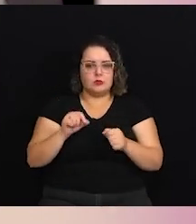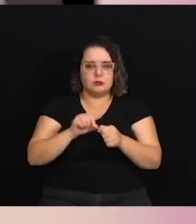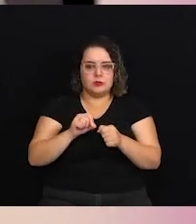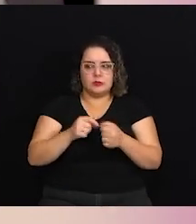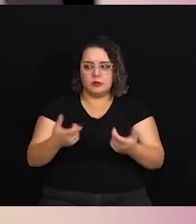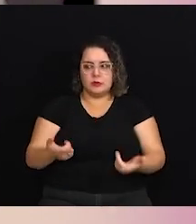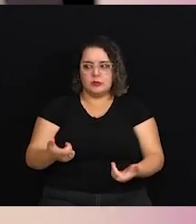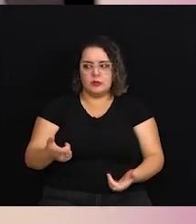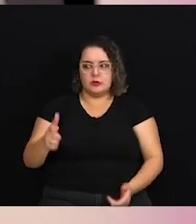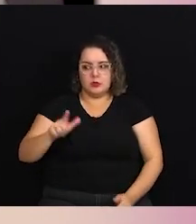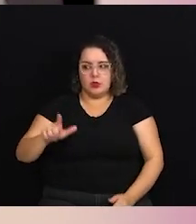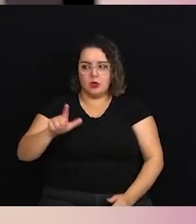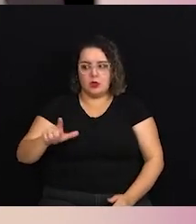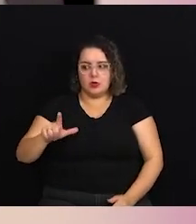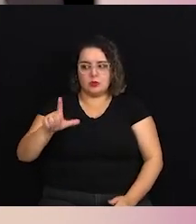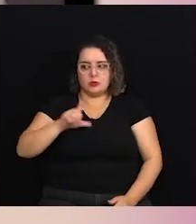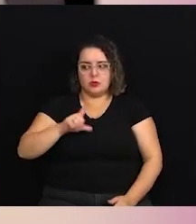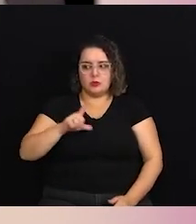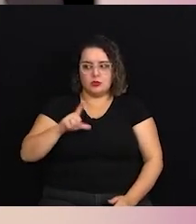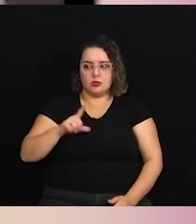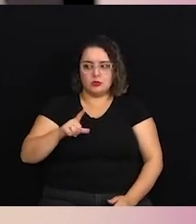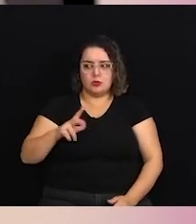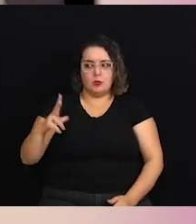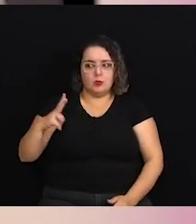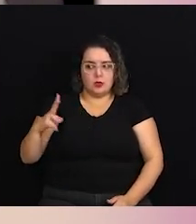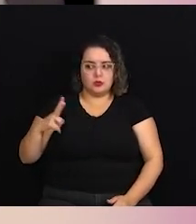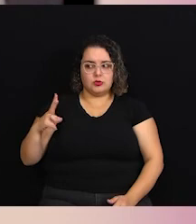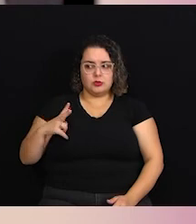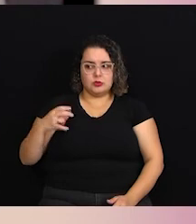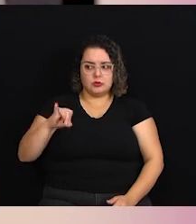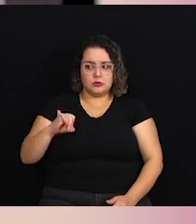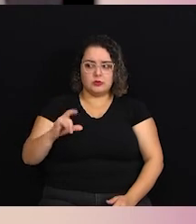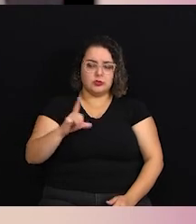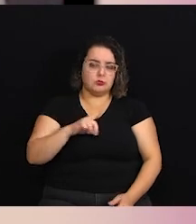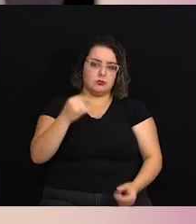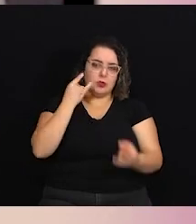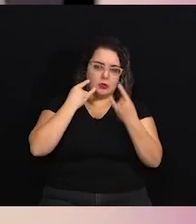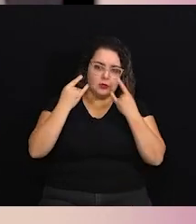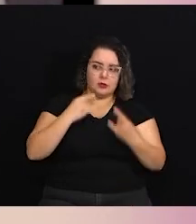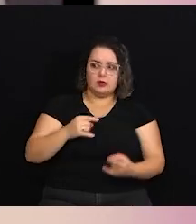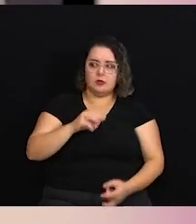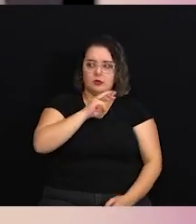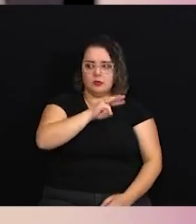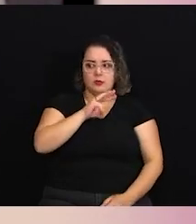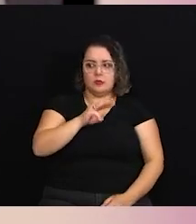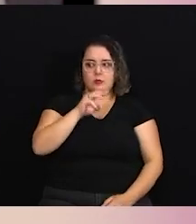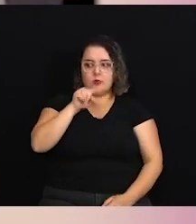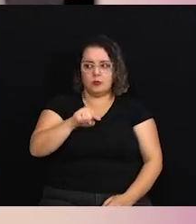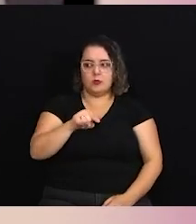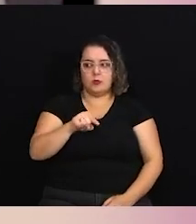e claro eu também tenho meu página pessoal se vocês tiverem interesse né